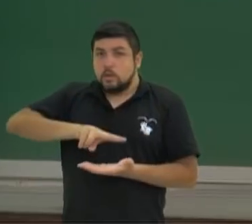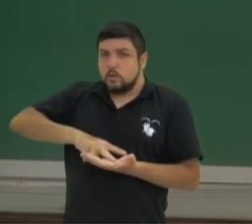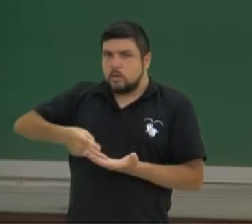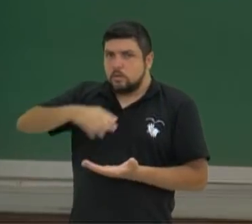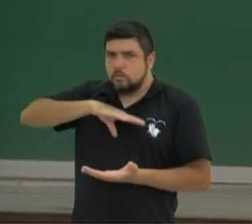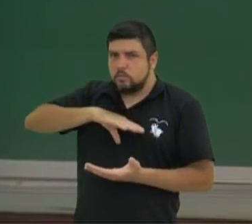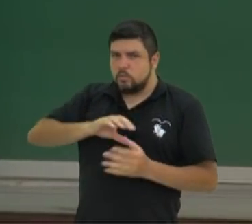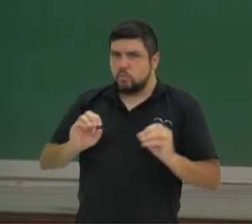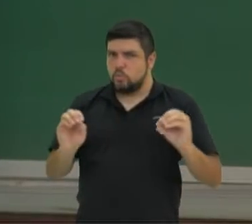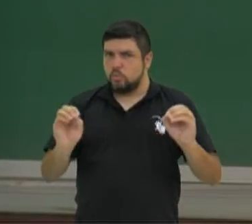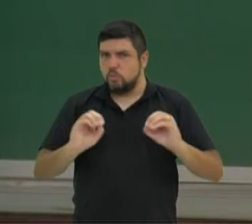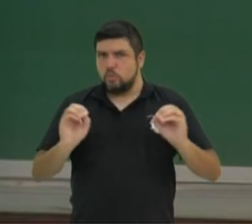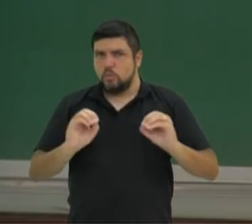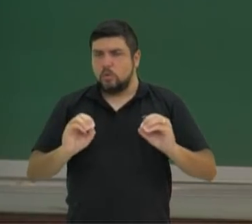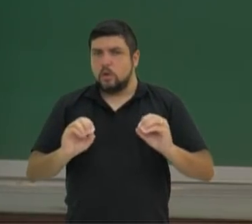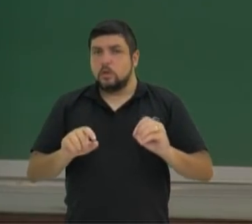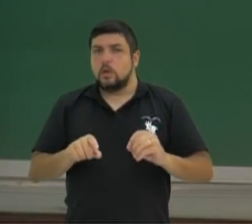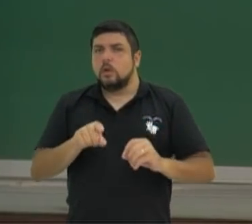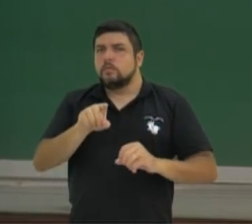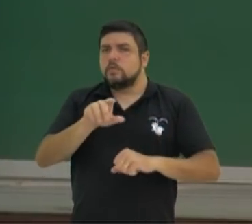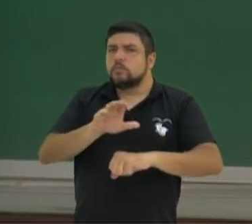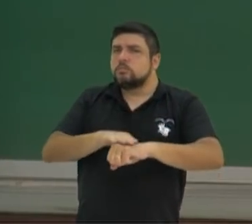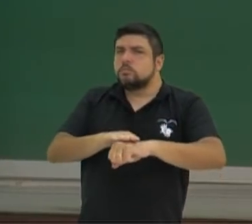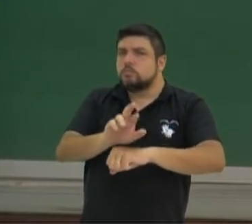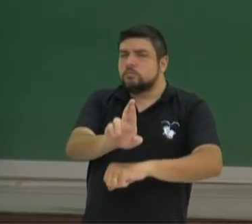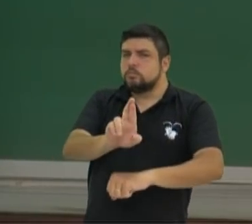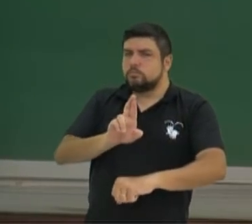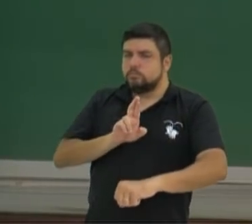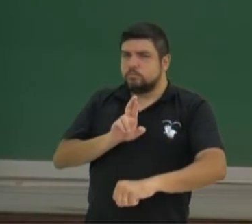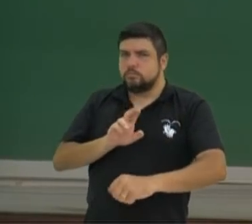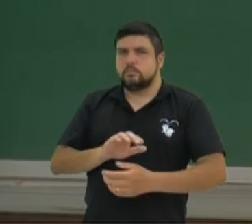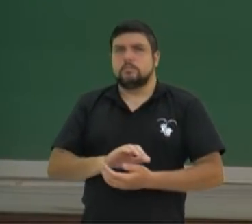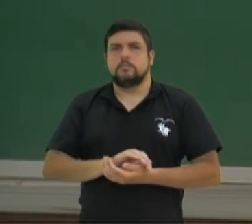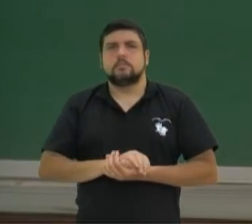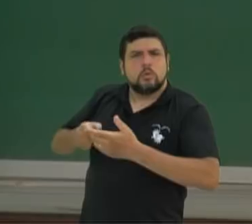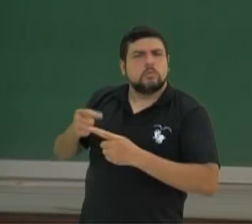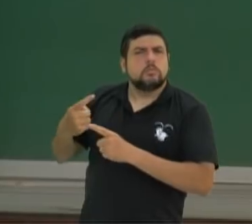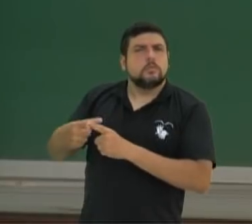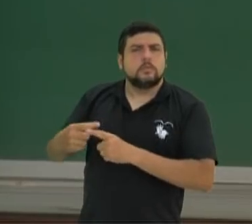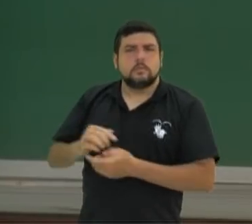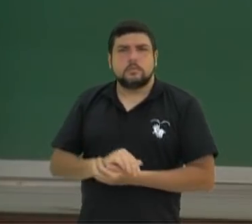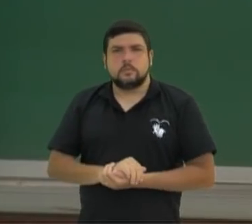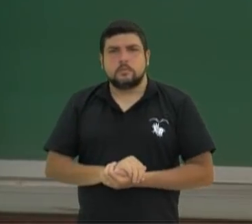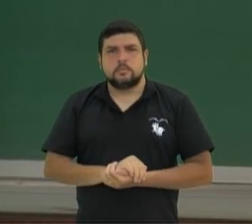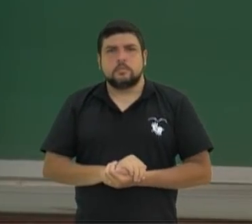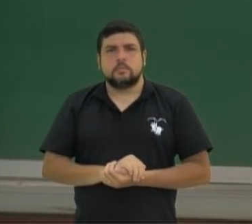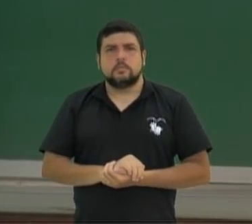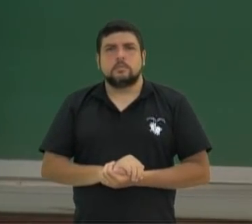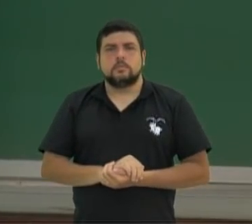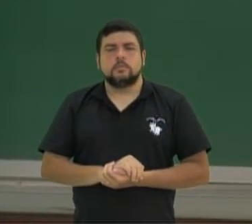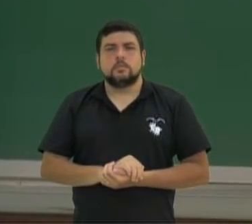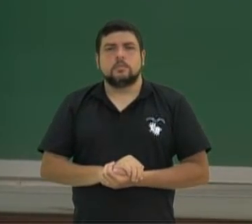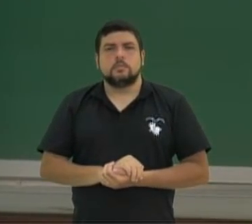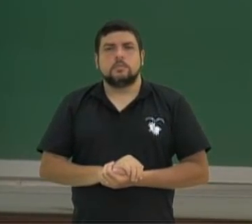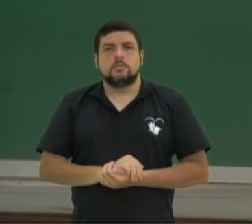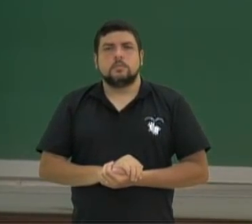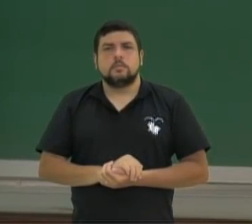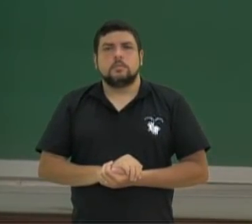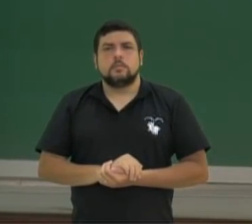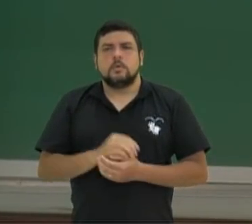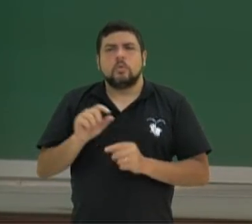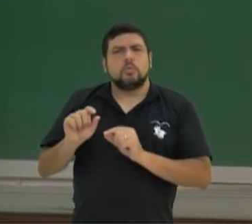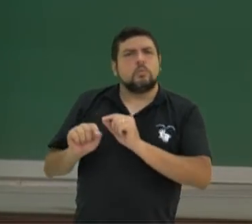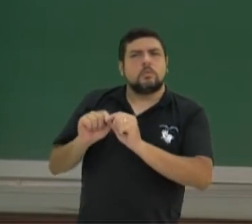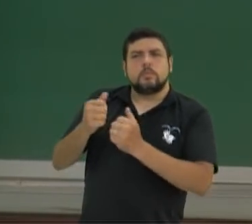para vocês, porque vocês vão me dar as respostas. Where was Malala born? Onde Malala nasceu?